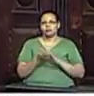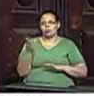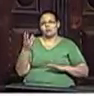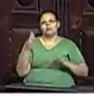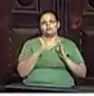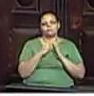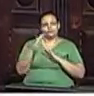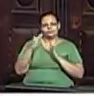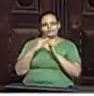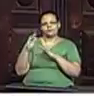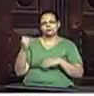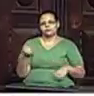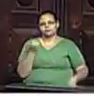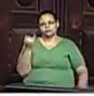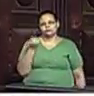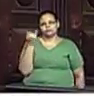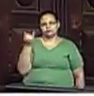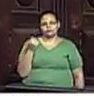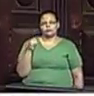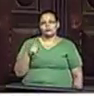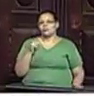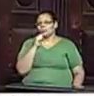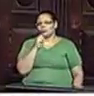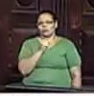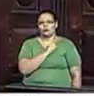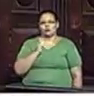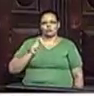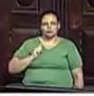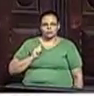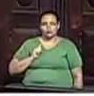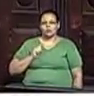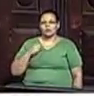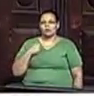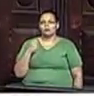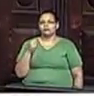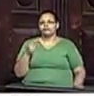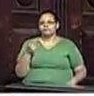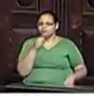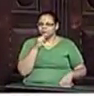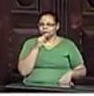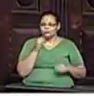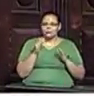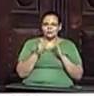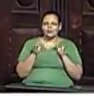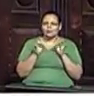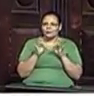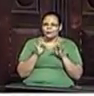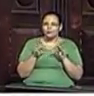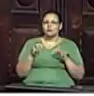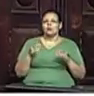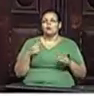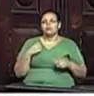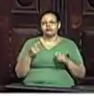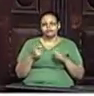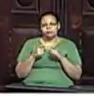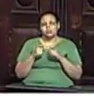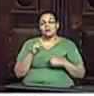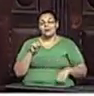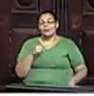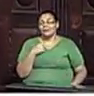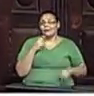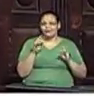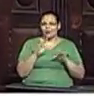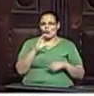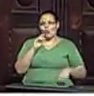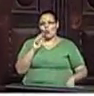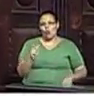comunidades populares, importante aqui em São Gonçalo, de que às vezes o pequeno comerciante que deve vender a sua cerveja, a sua Coca-Cola, não